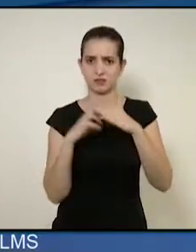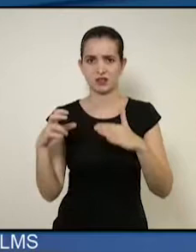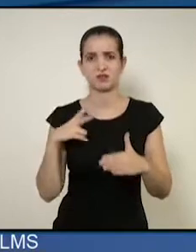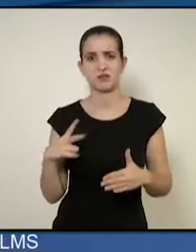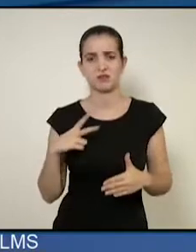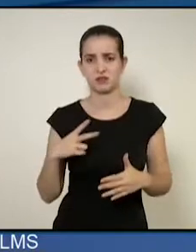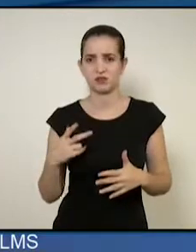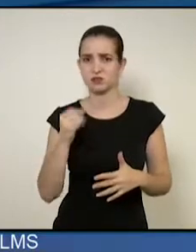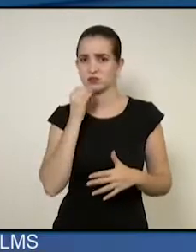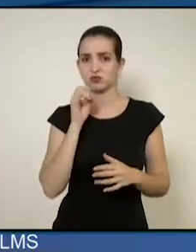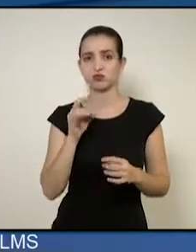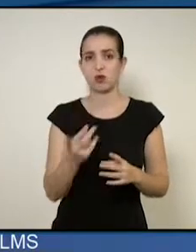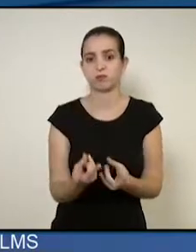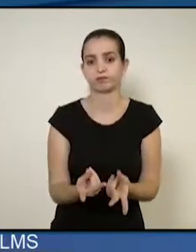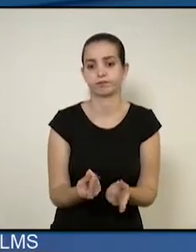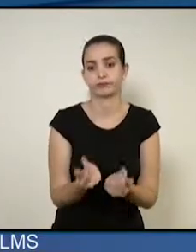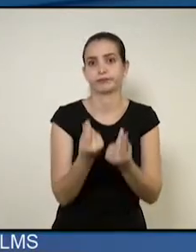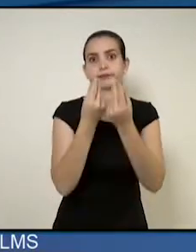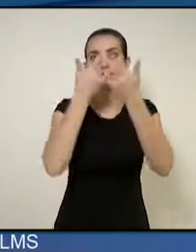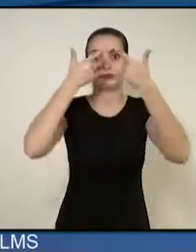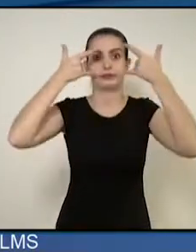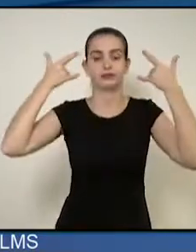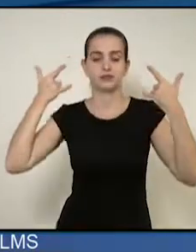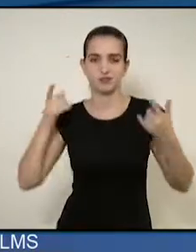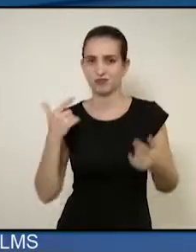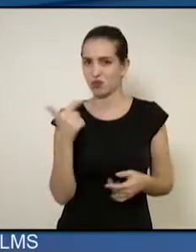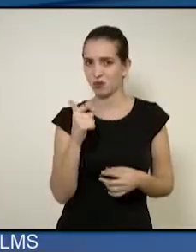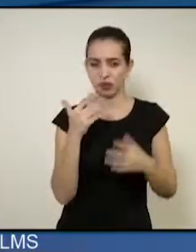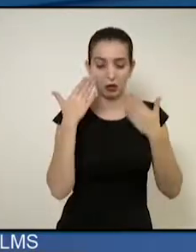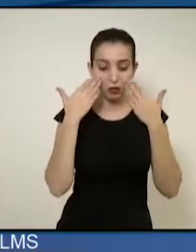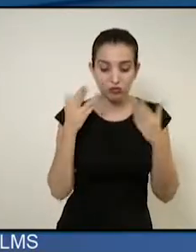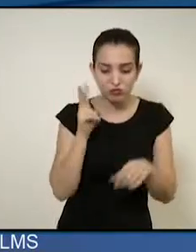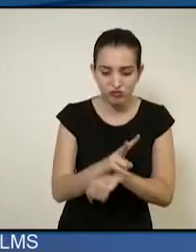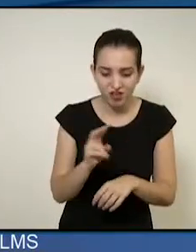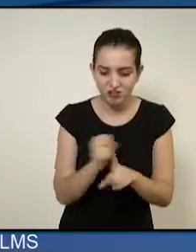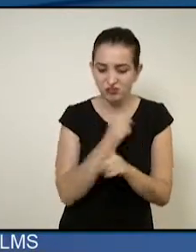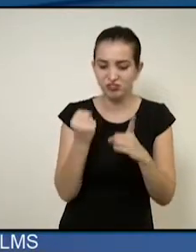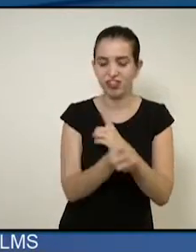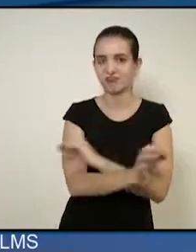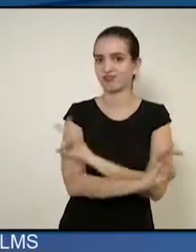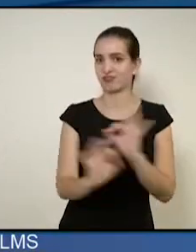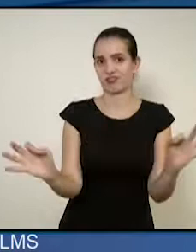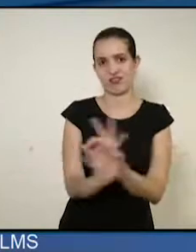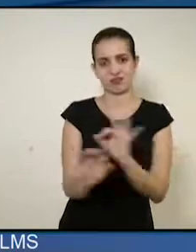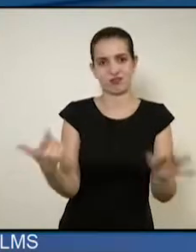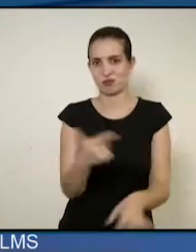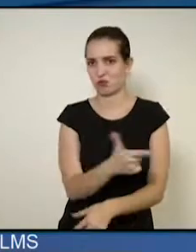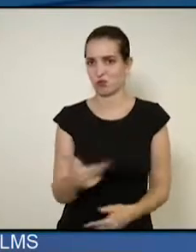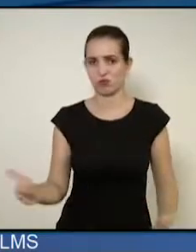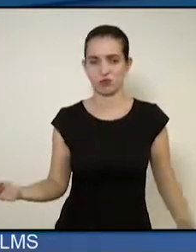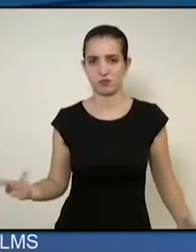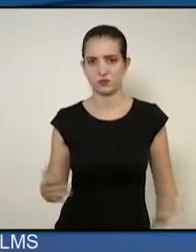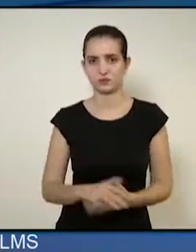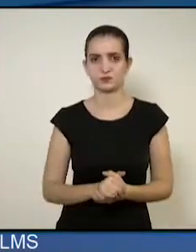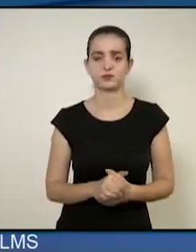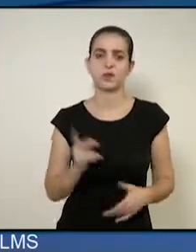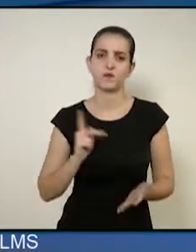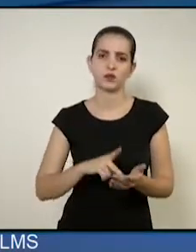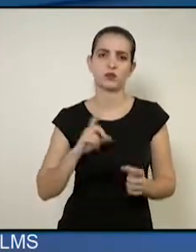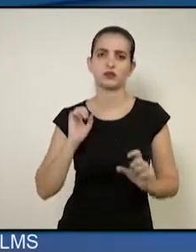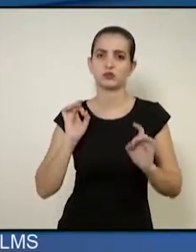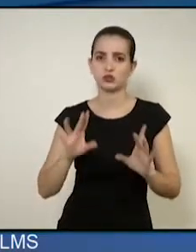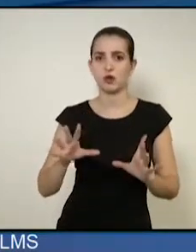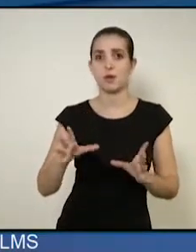só vê o lado econômico. Exato. Não existe lado social nenhum. Na verdade, eles só pegam